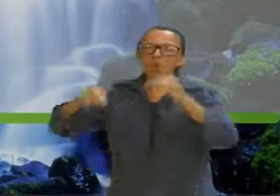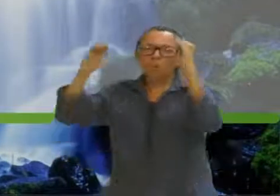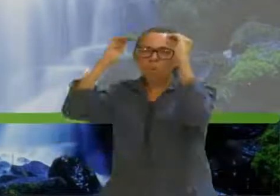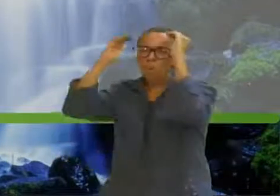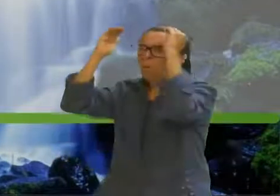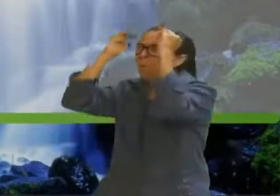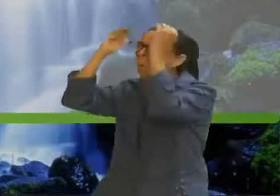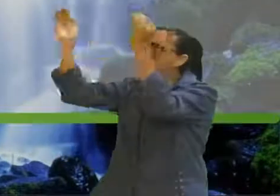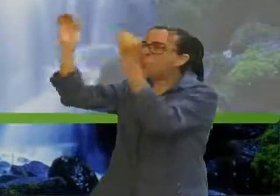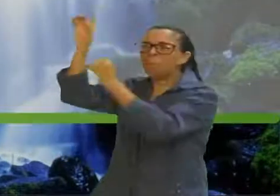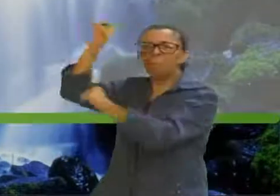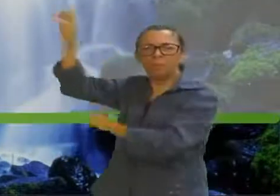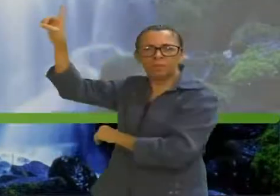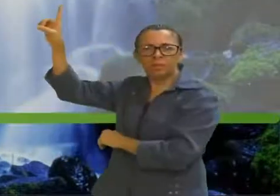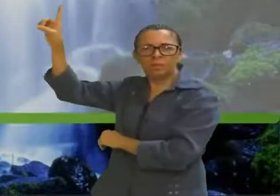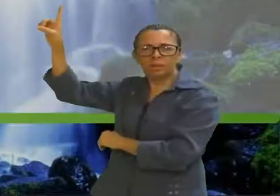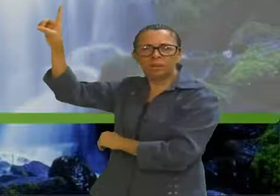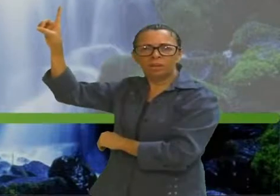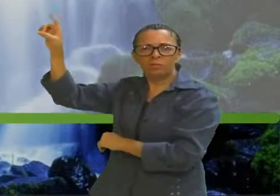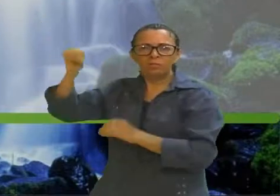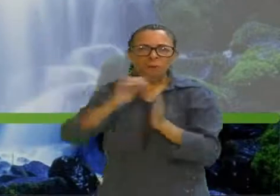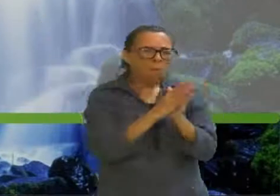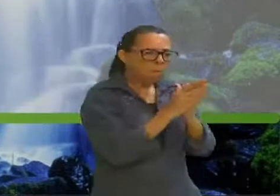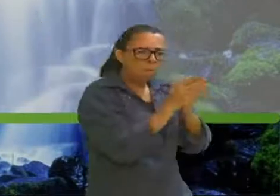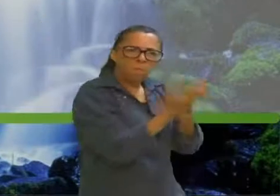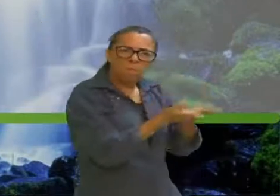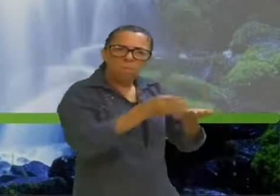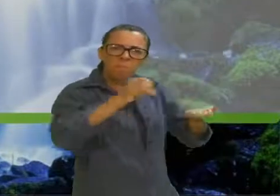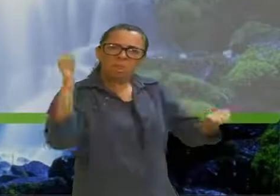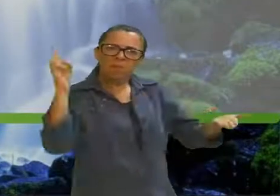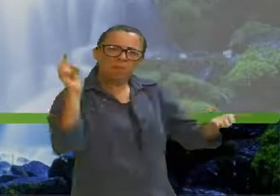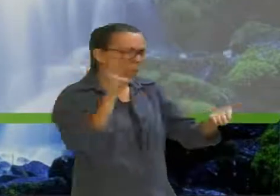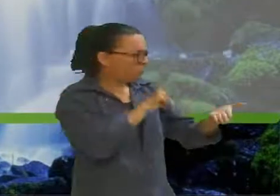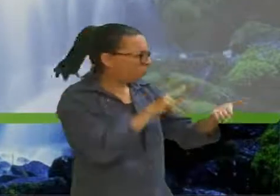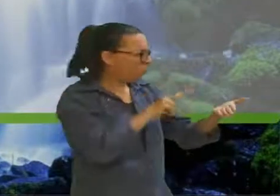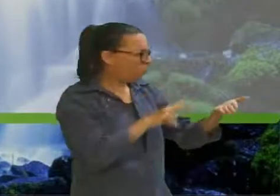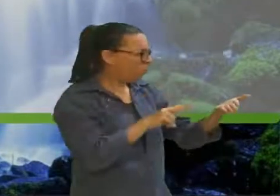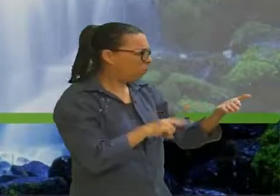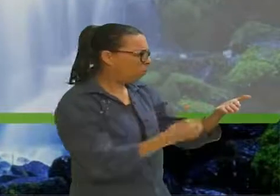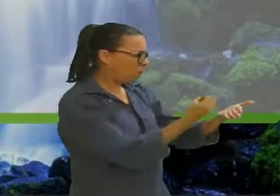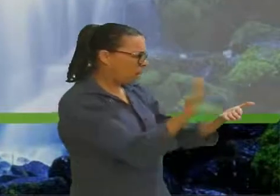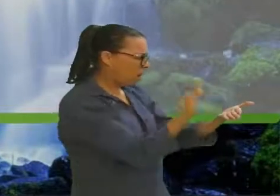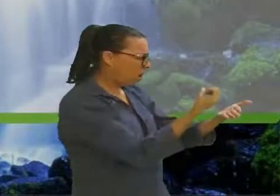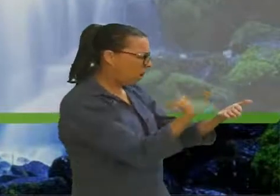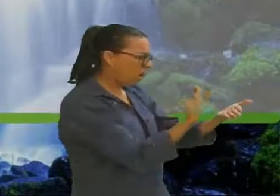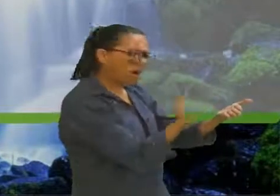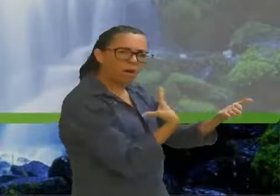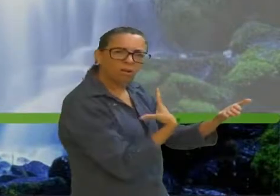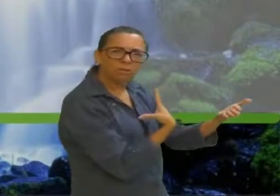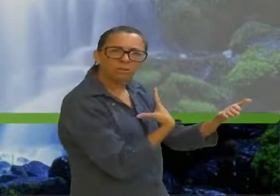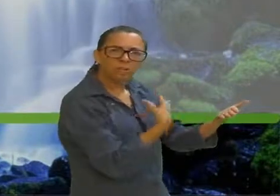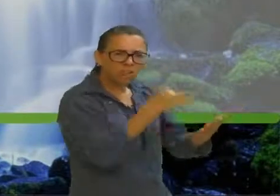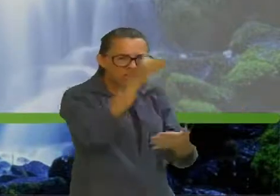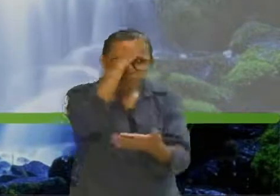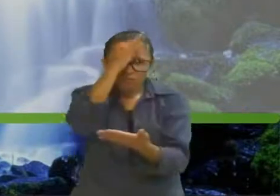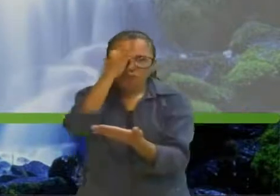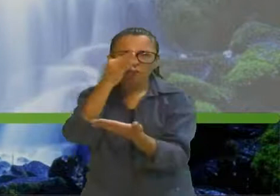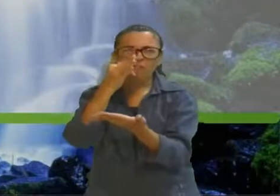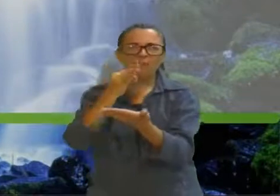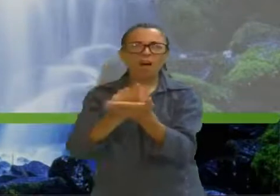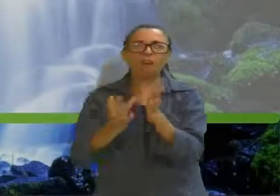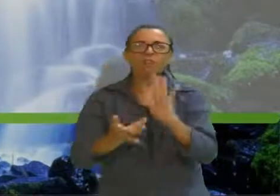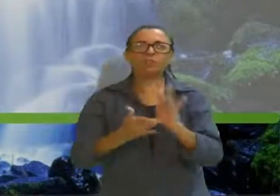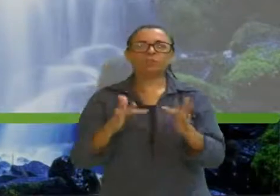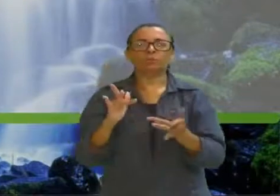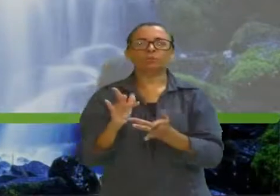dEle. Então, se realmente eu conheço Ele, e eu temo Ele, eu tenho fé naquilo que eu leio e creio